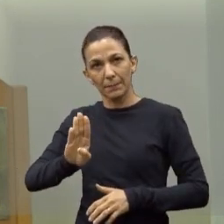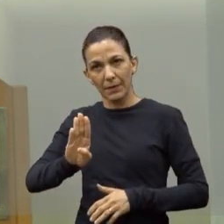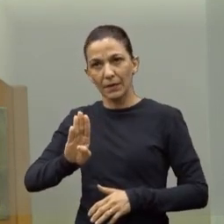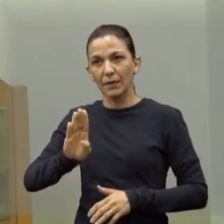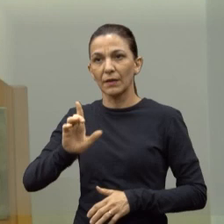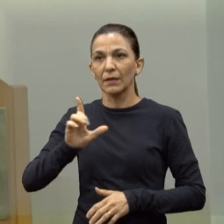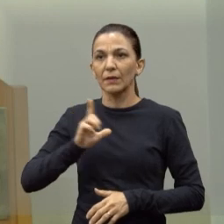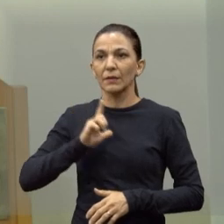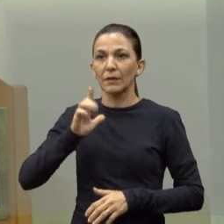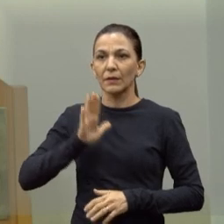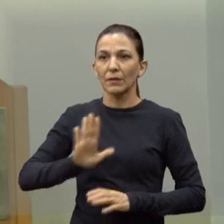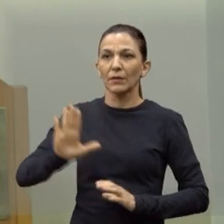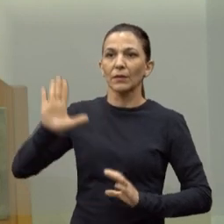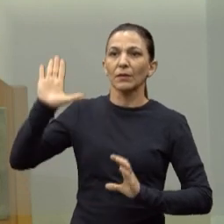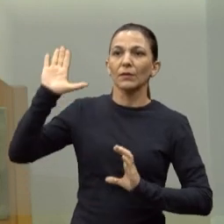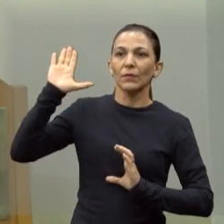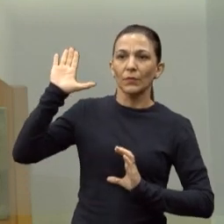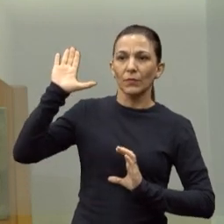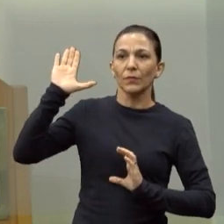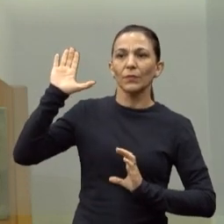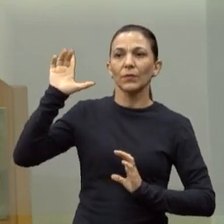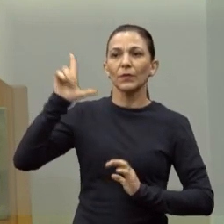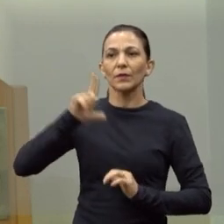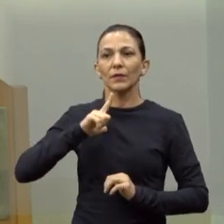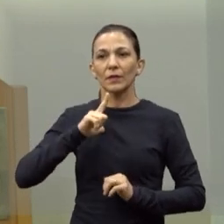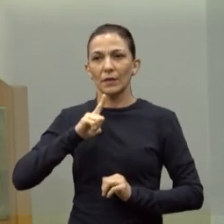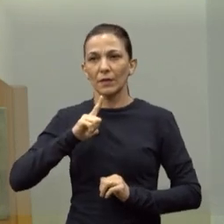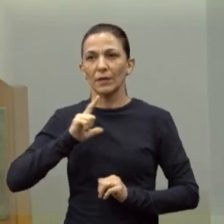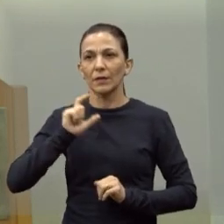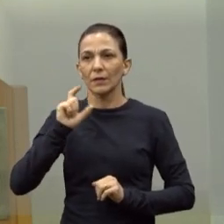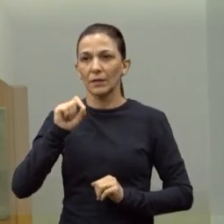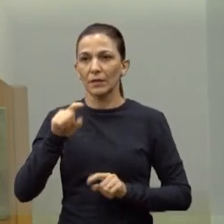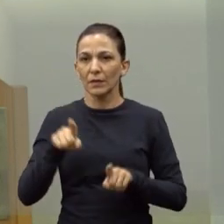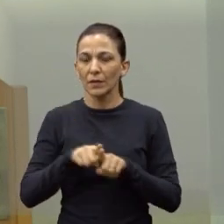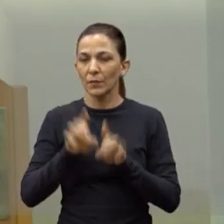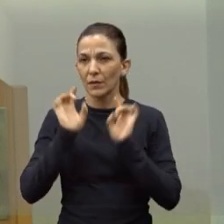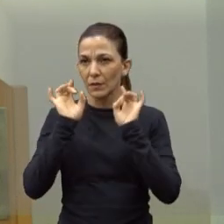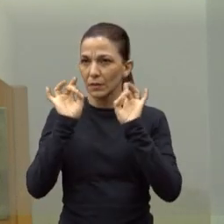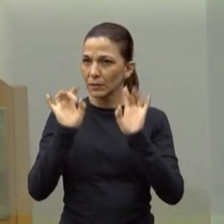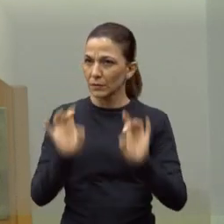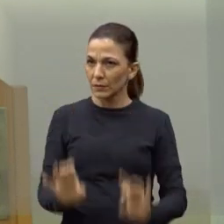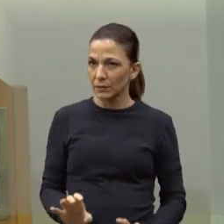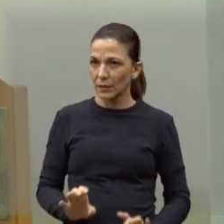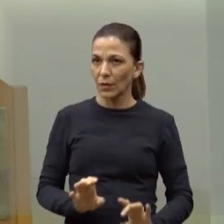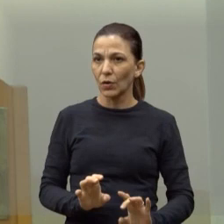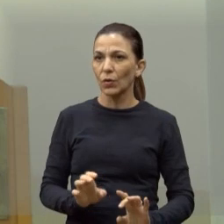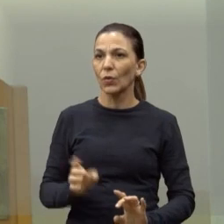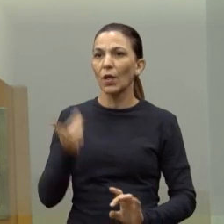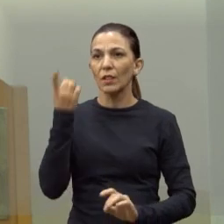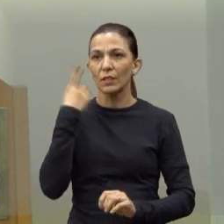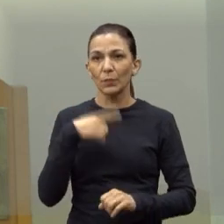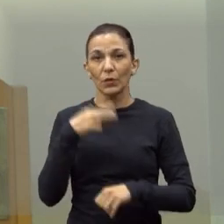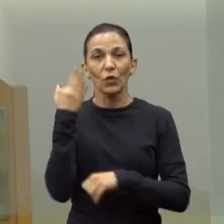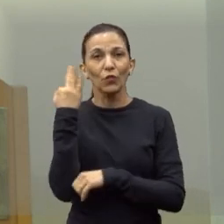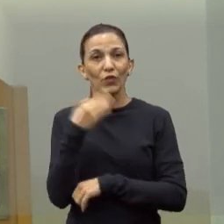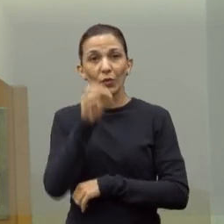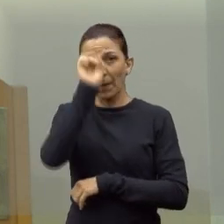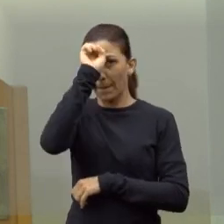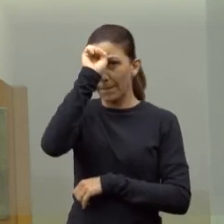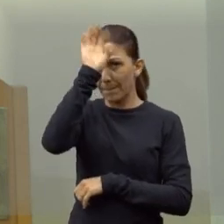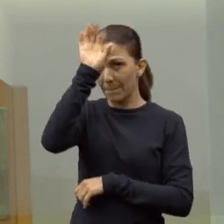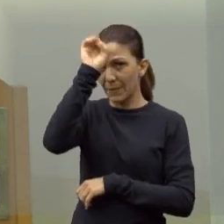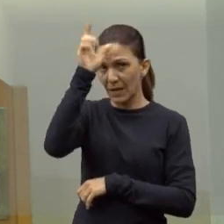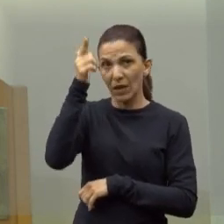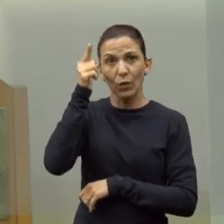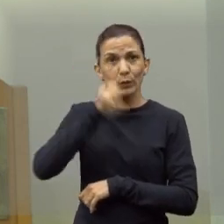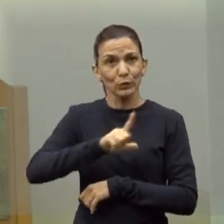candidatura o Marcelo Barbieri e parabenizar em especial Baleia Rossi nosso deputado federal que foi